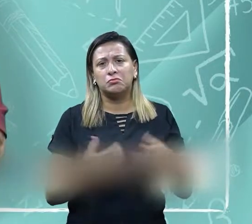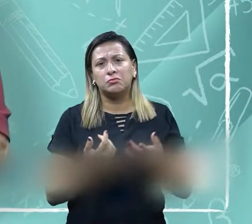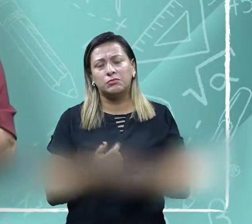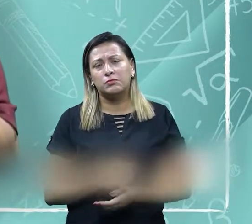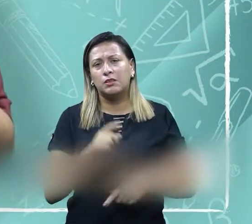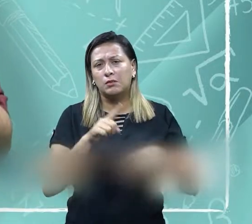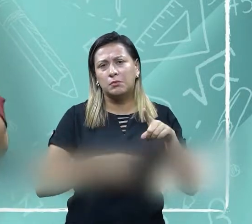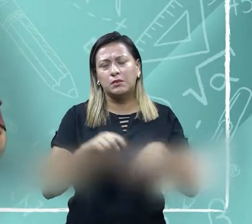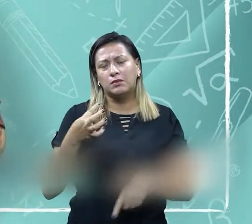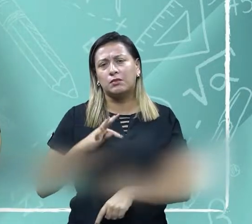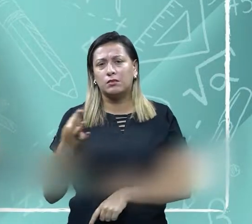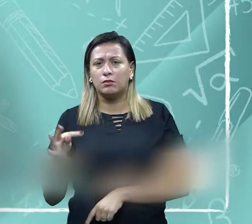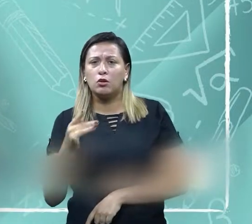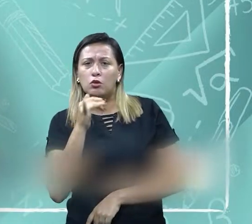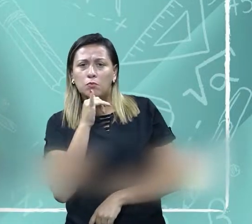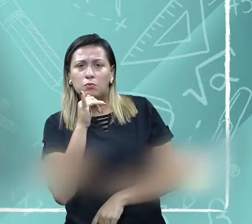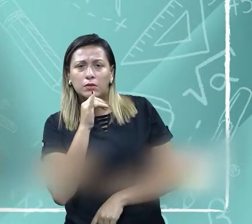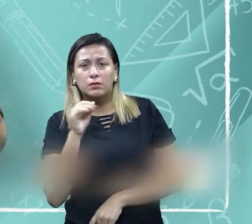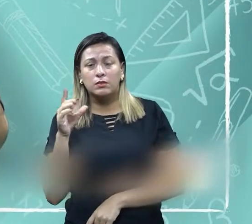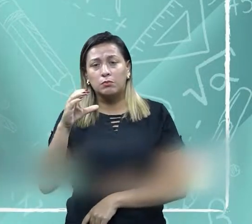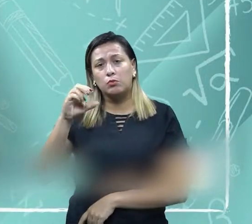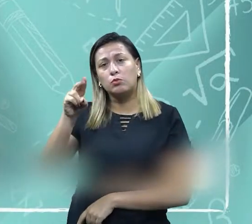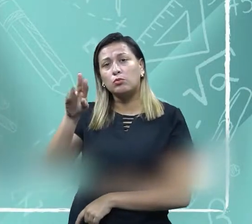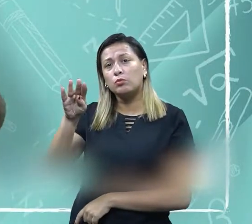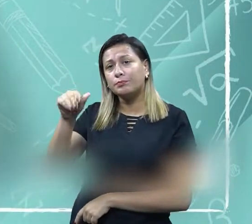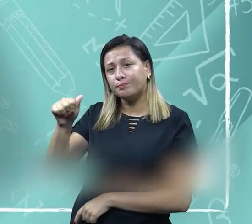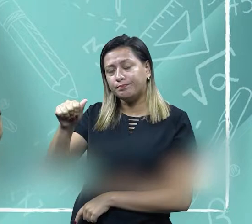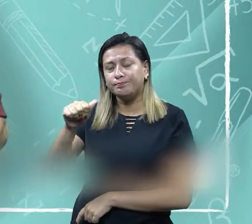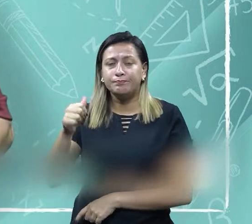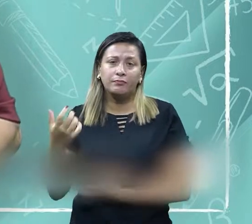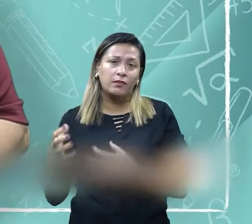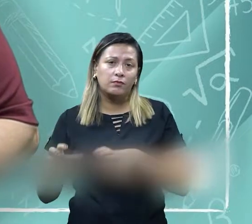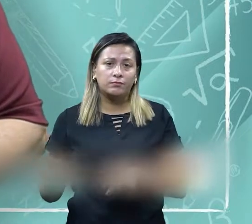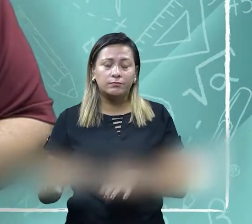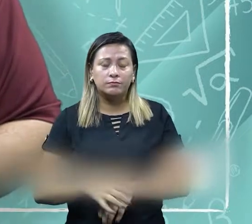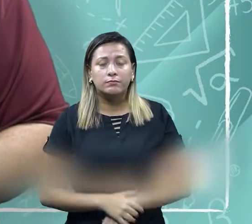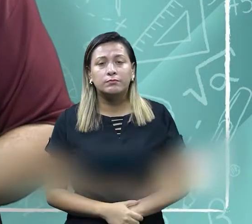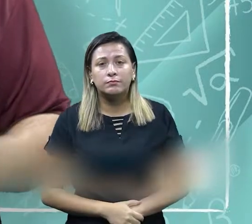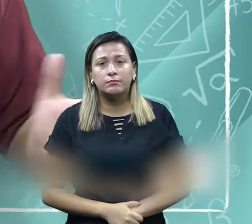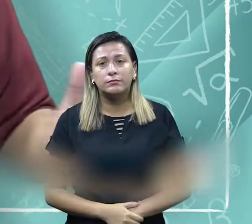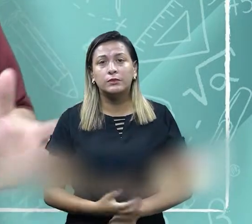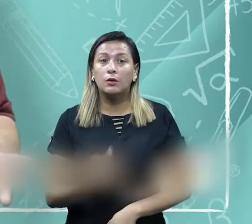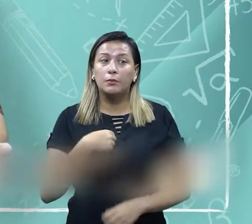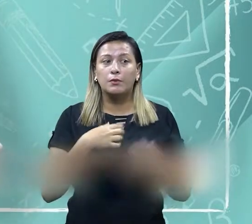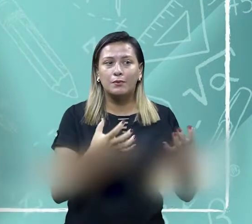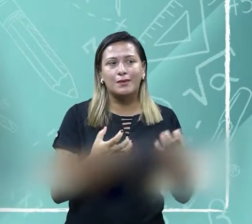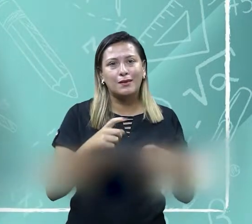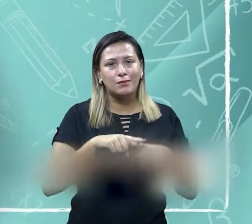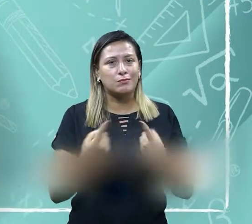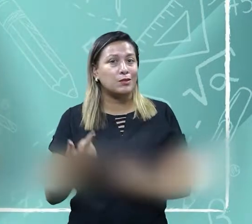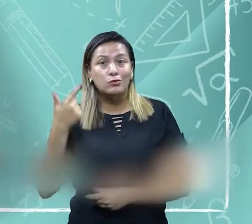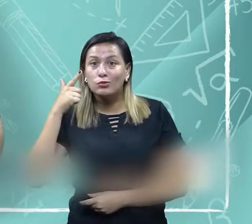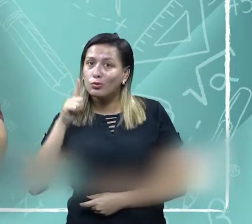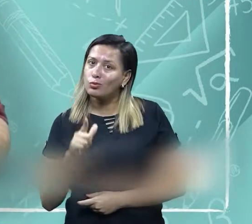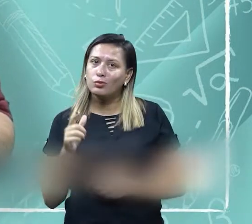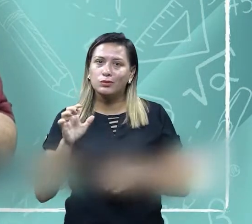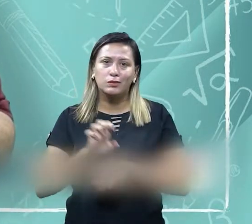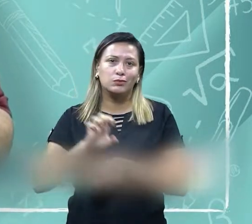dificultam um pouquinho alguns ingressos desses produtos. Mesmo eu querendo, não consigo. Então, dessa forma, a